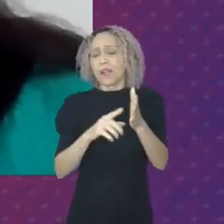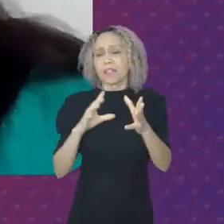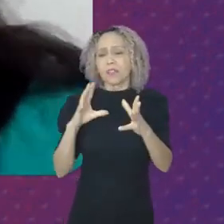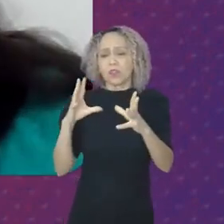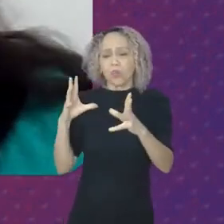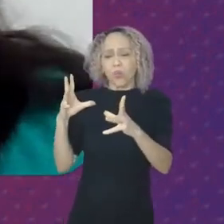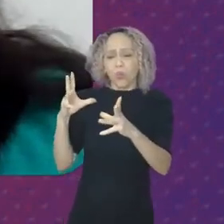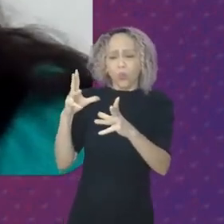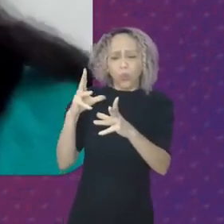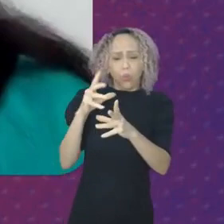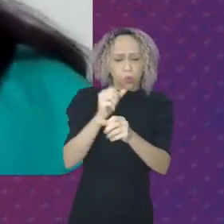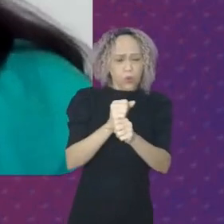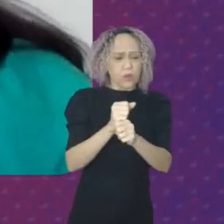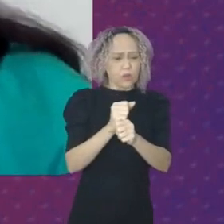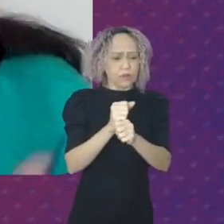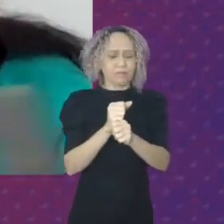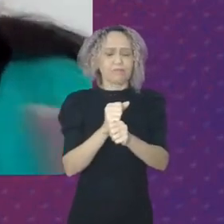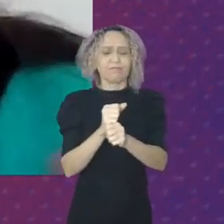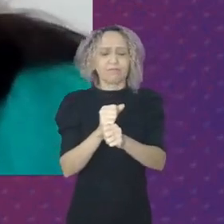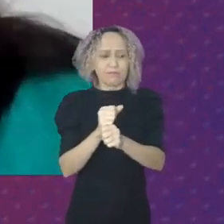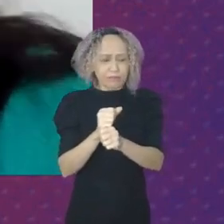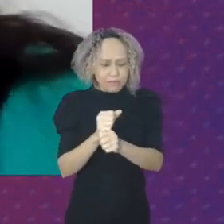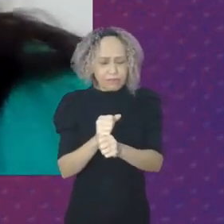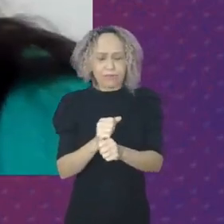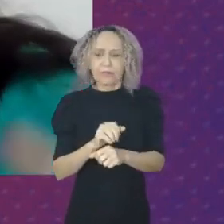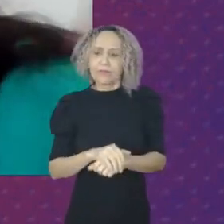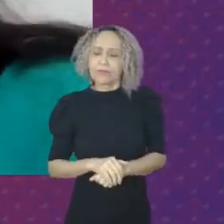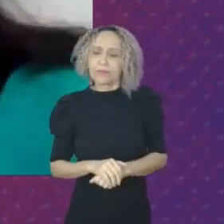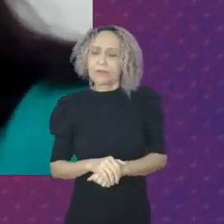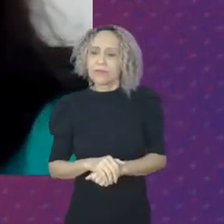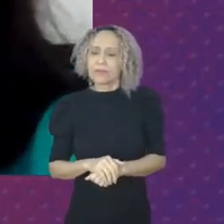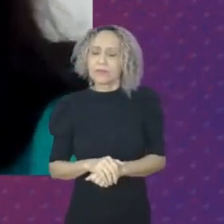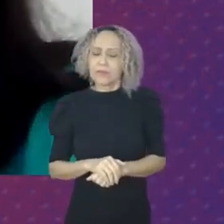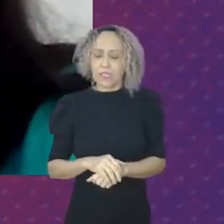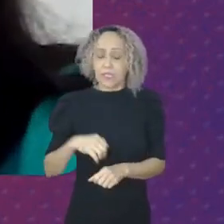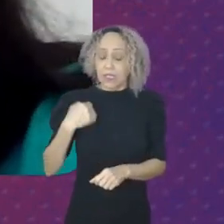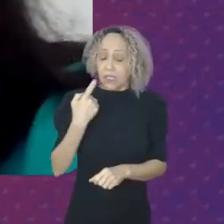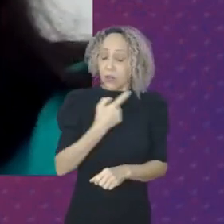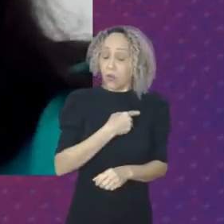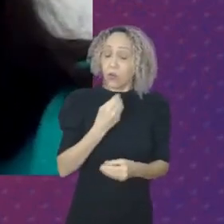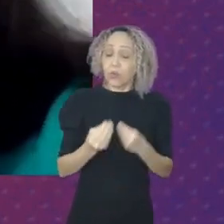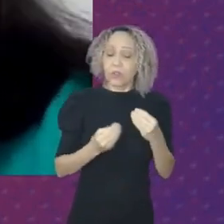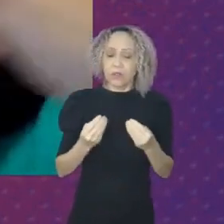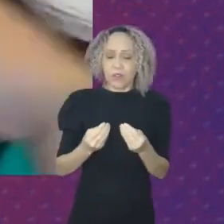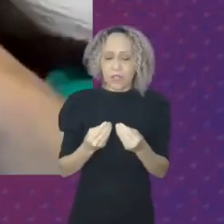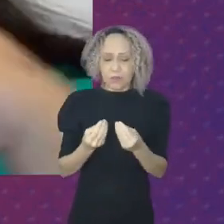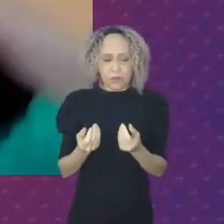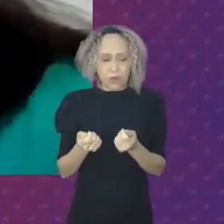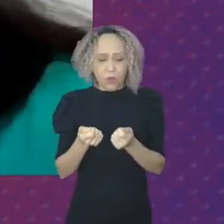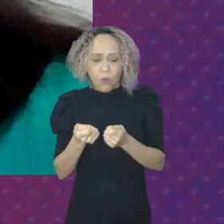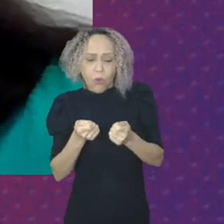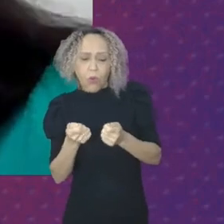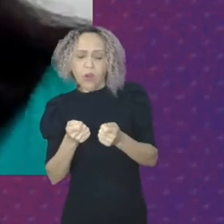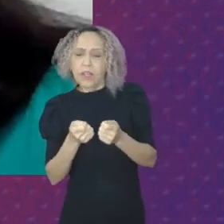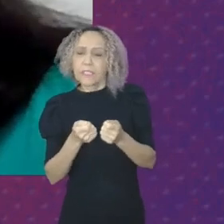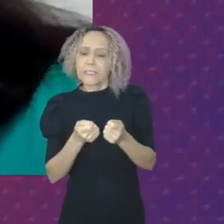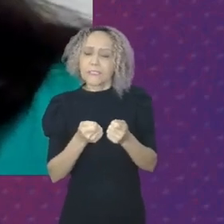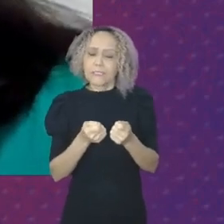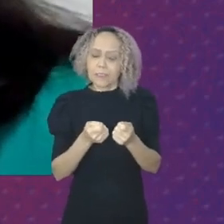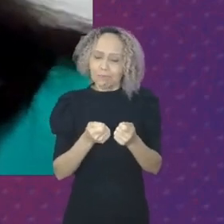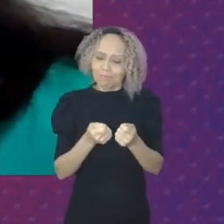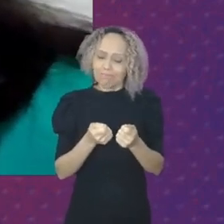da implementação da política pública, que a gente consegue regular isso junto à sociedade, inclusive. Nós vamos